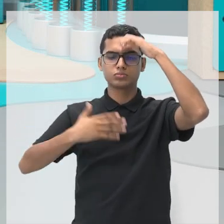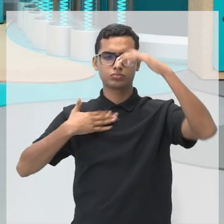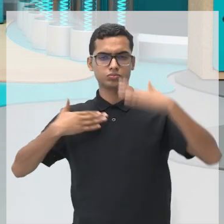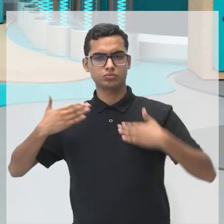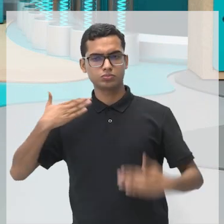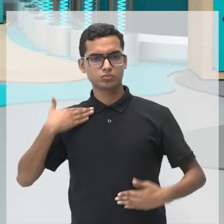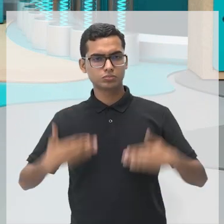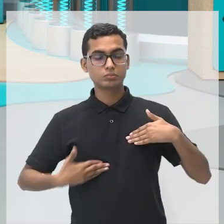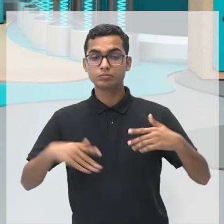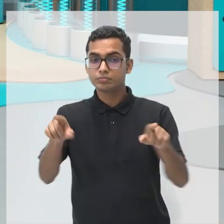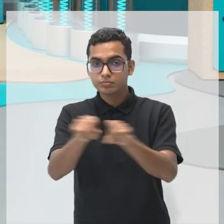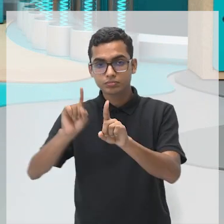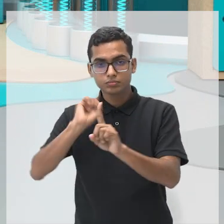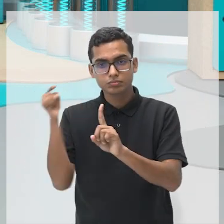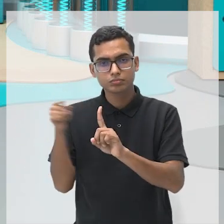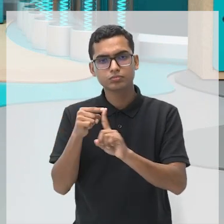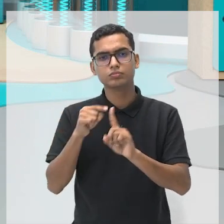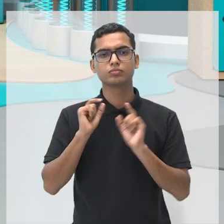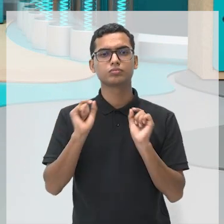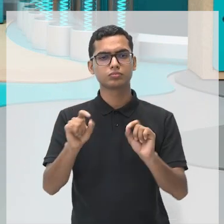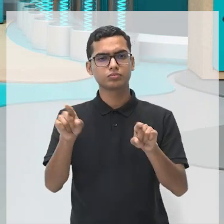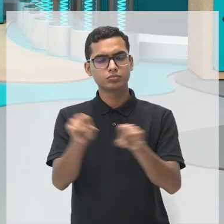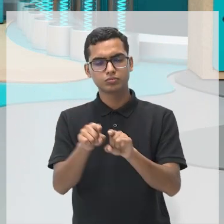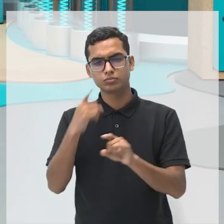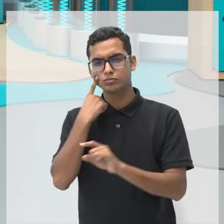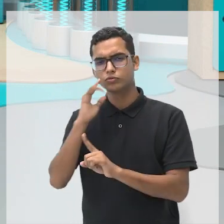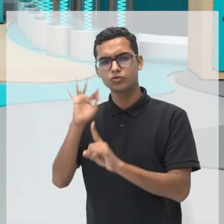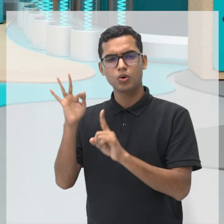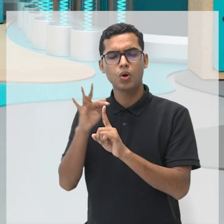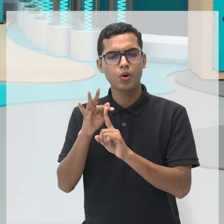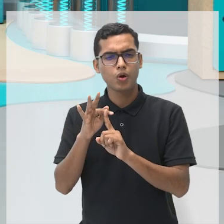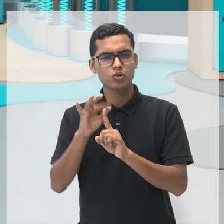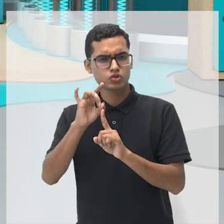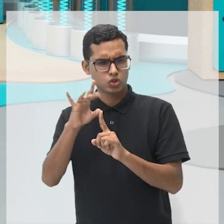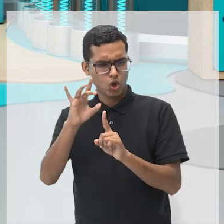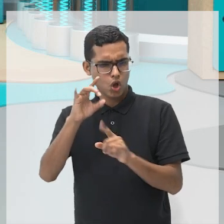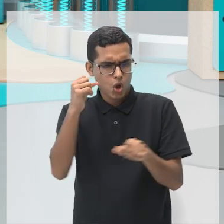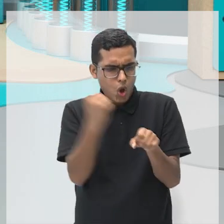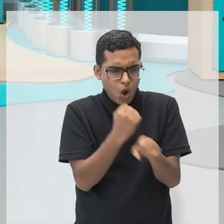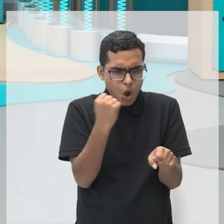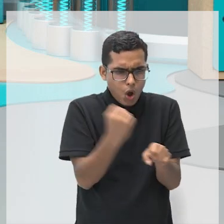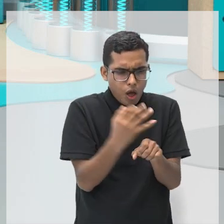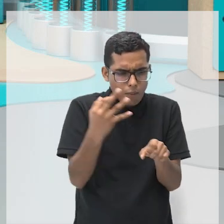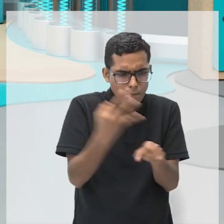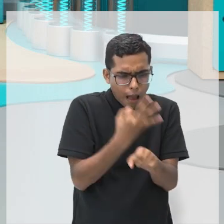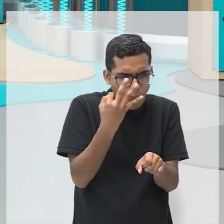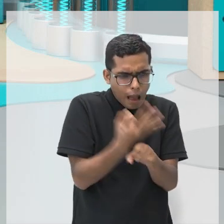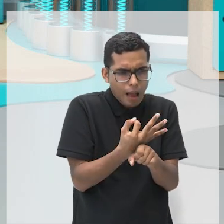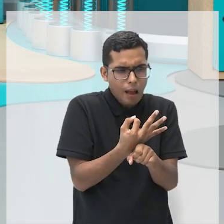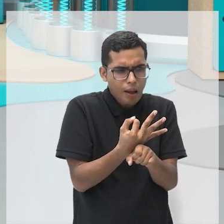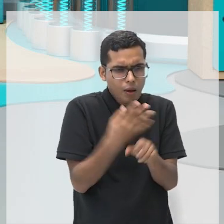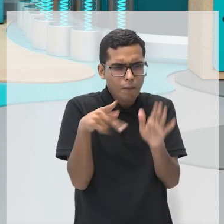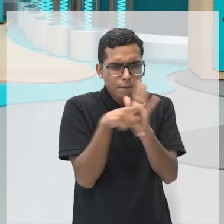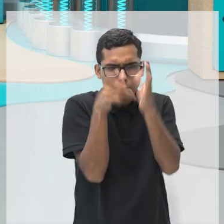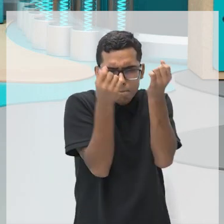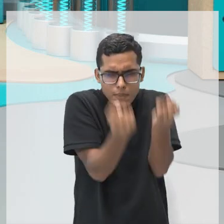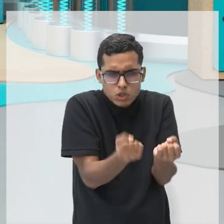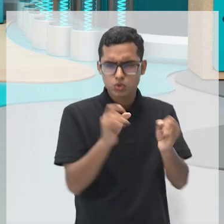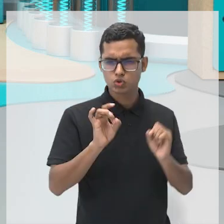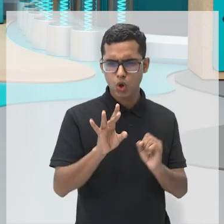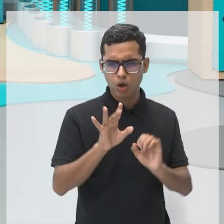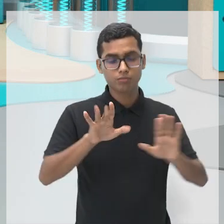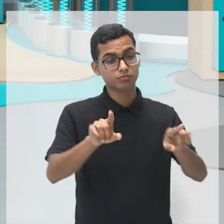né, suas funções, elas vão bem além de só suportar cargas. A coluna é a estrutura que vai auxiliar